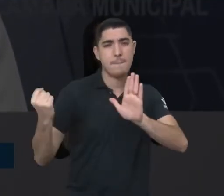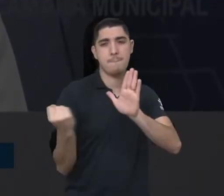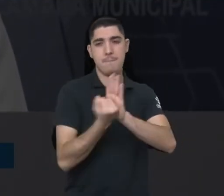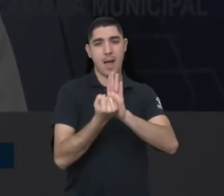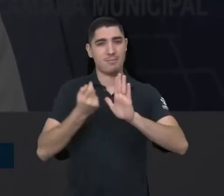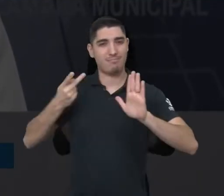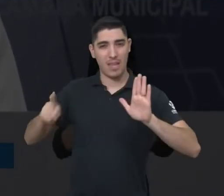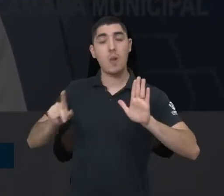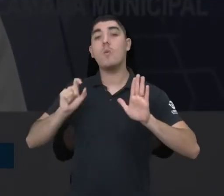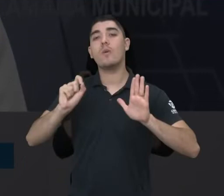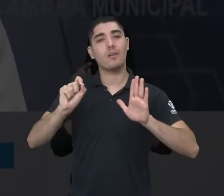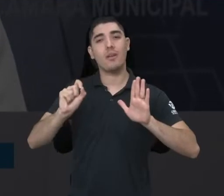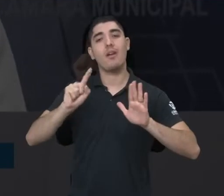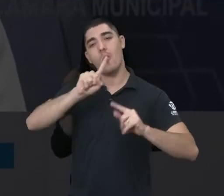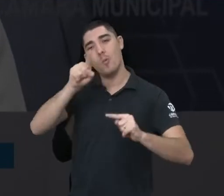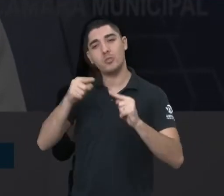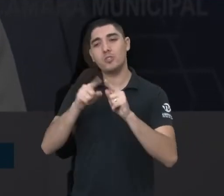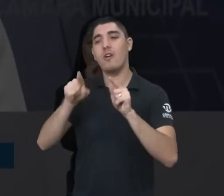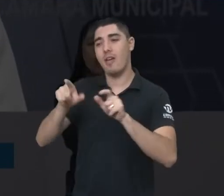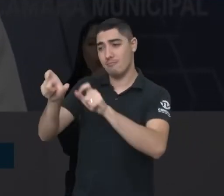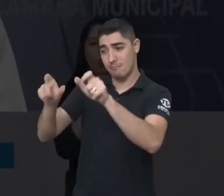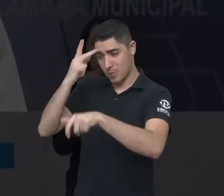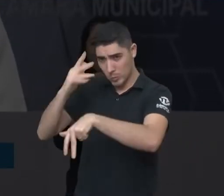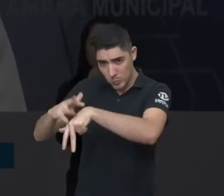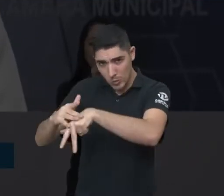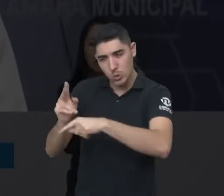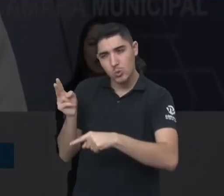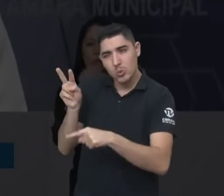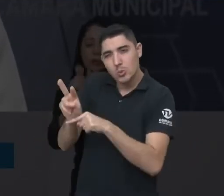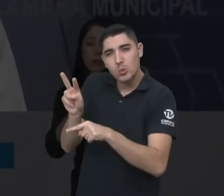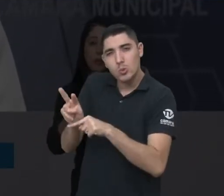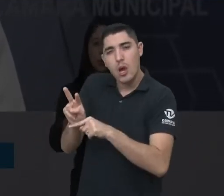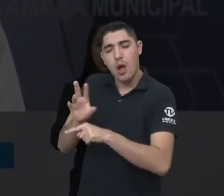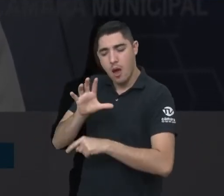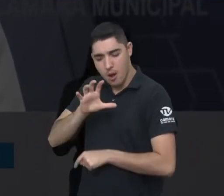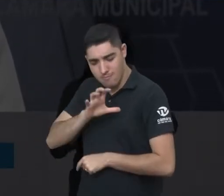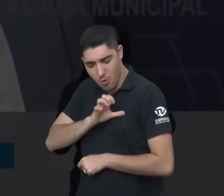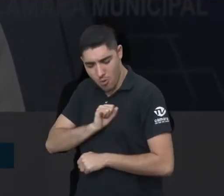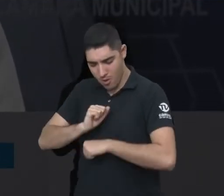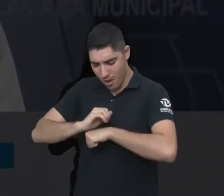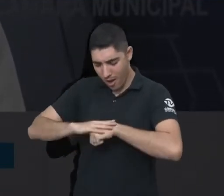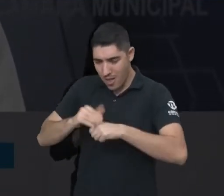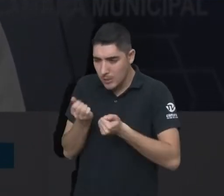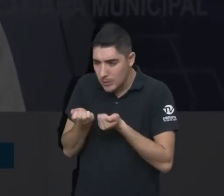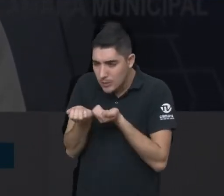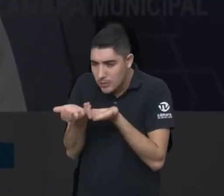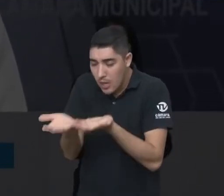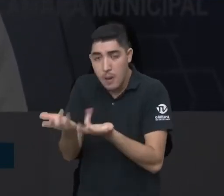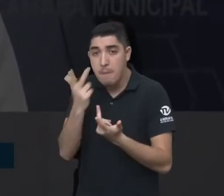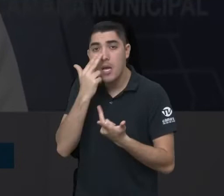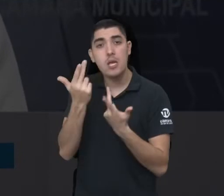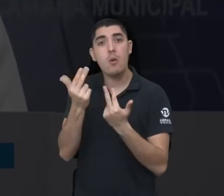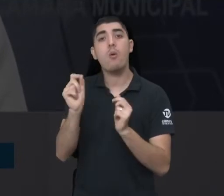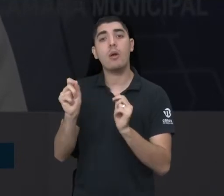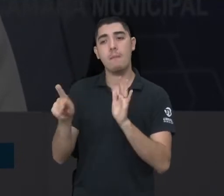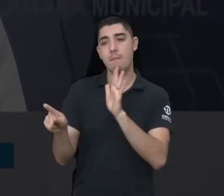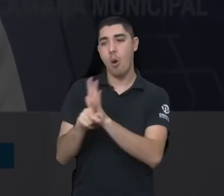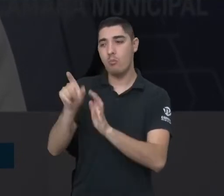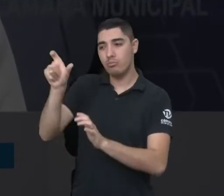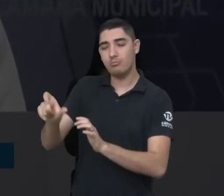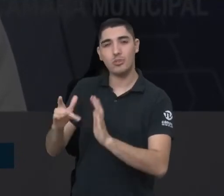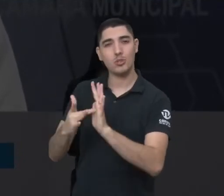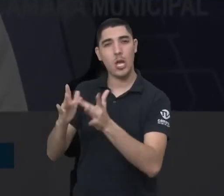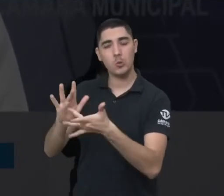é cuidar dos doentes com amor, como se estivéssemos cuidando do próprio